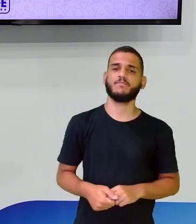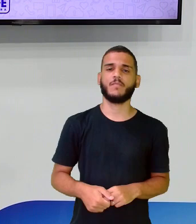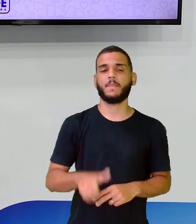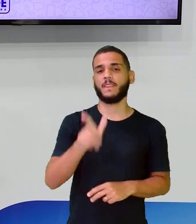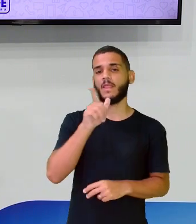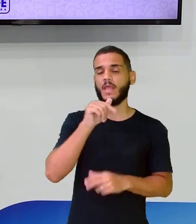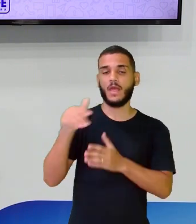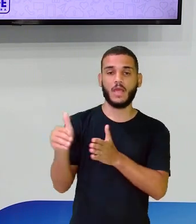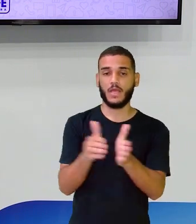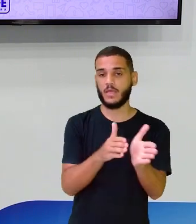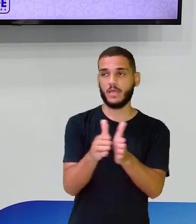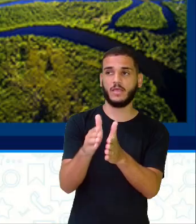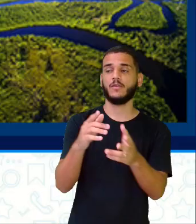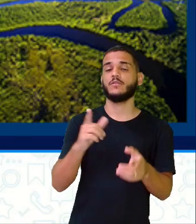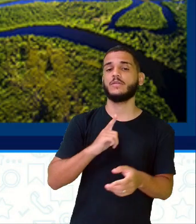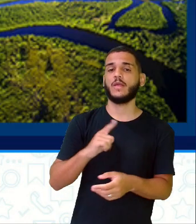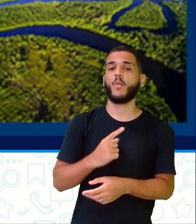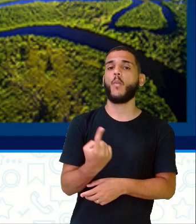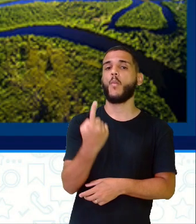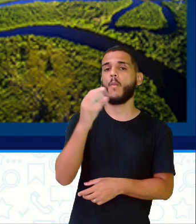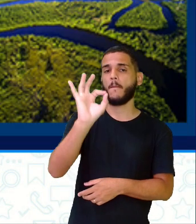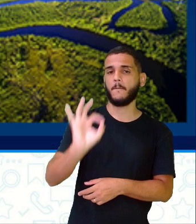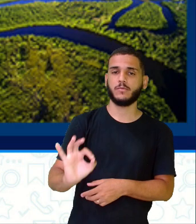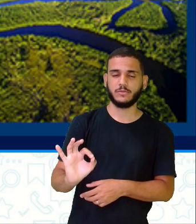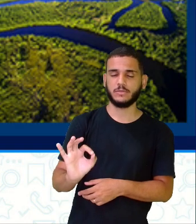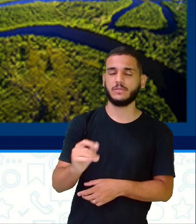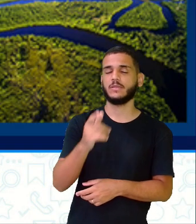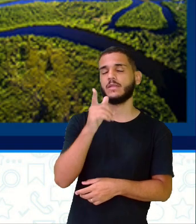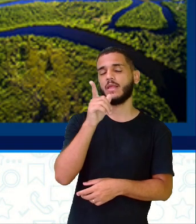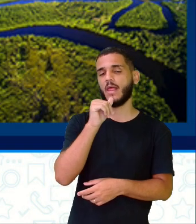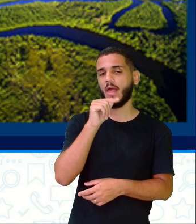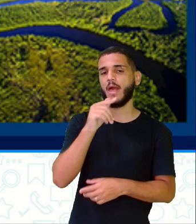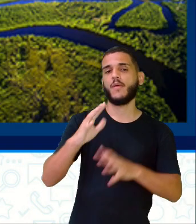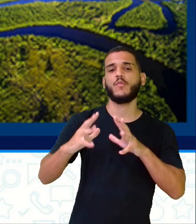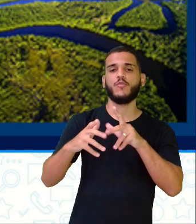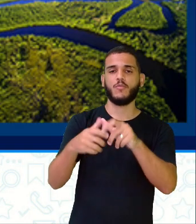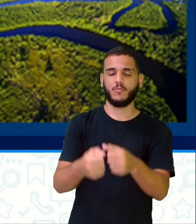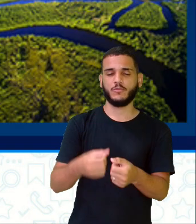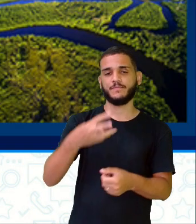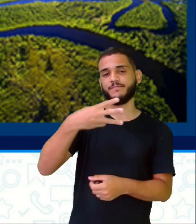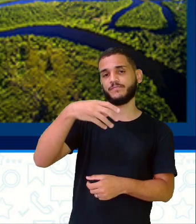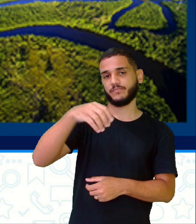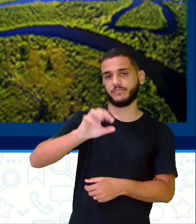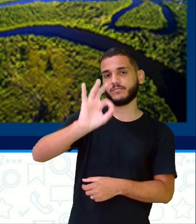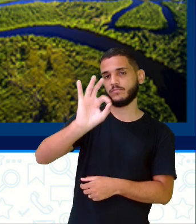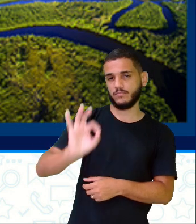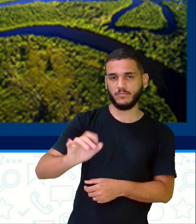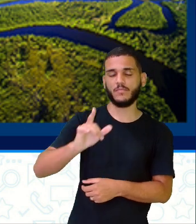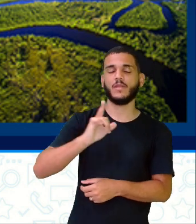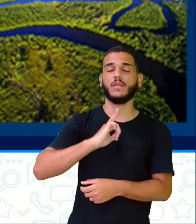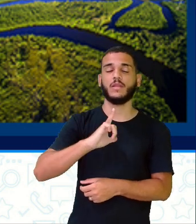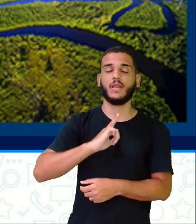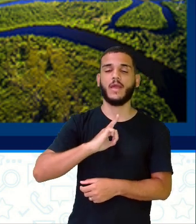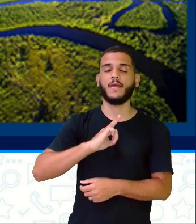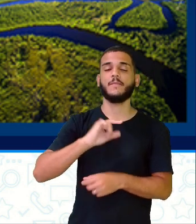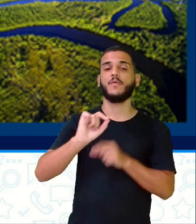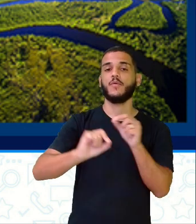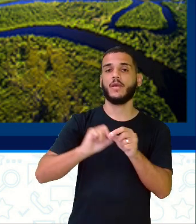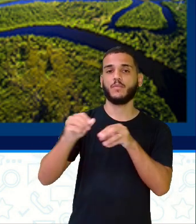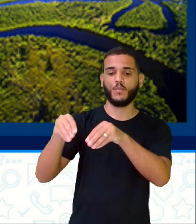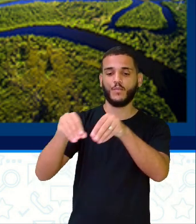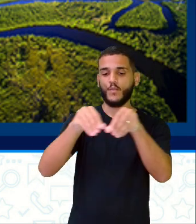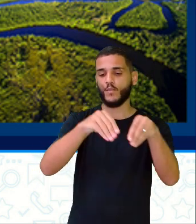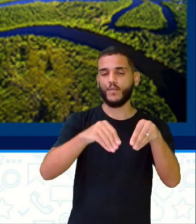Rios e lagos contêm 1% da água doce do mundo, 30% da água doce está em reservas subterrâneas, como a gente já